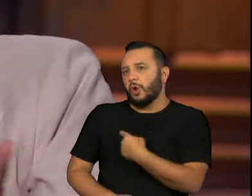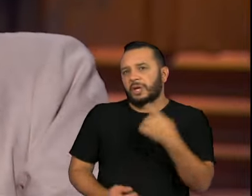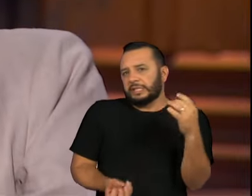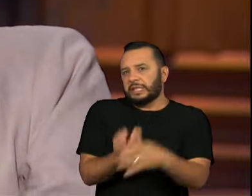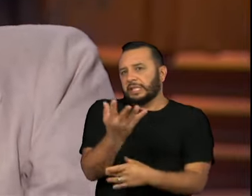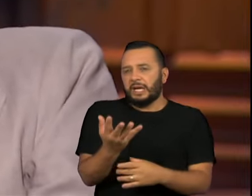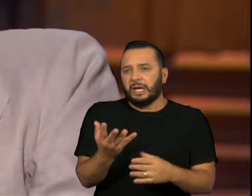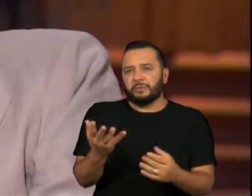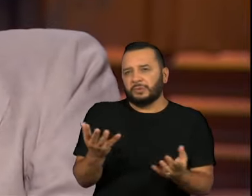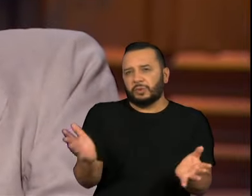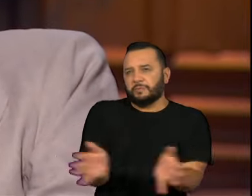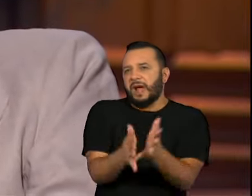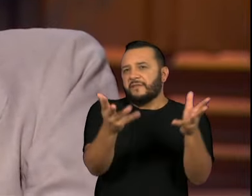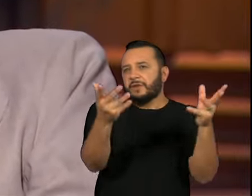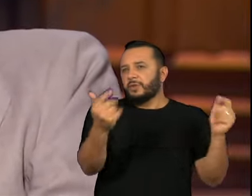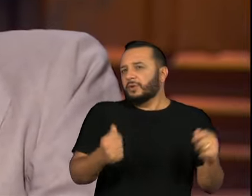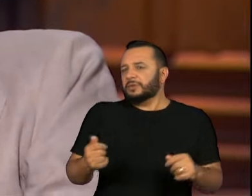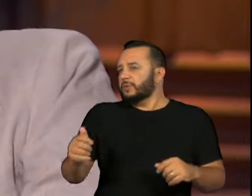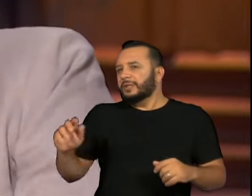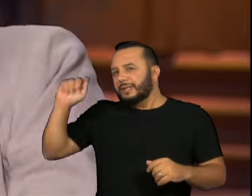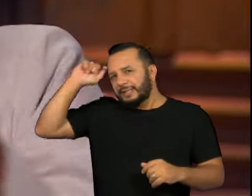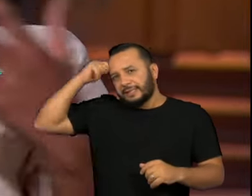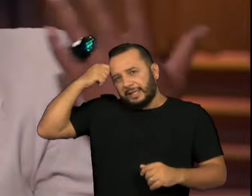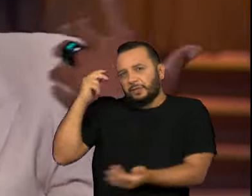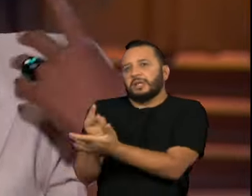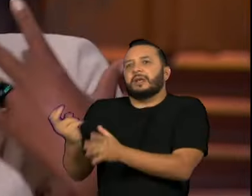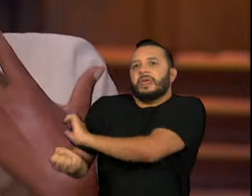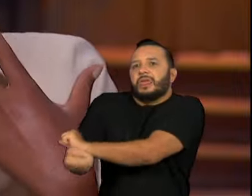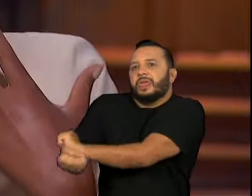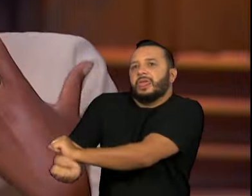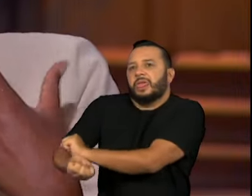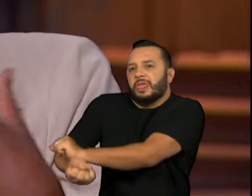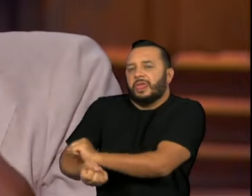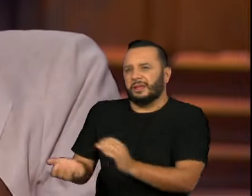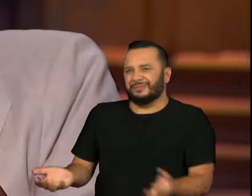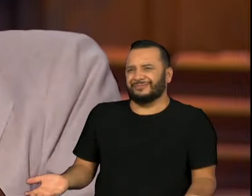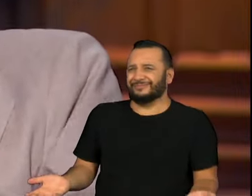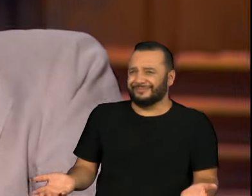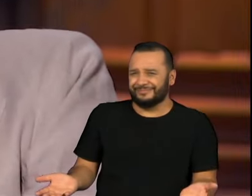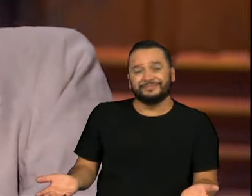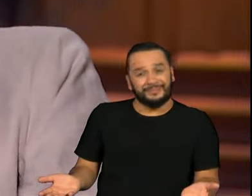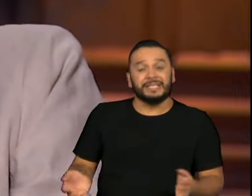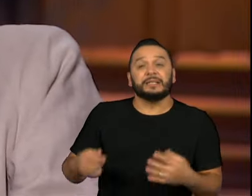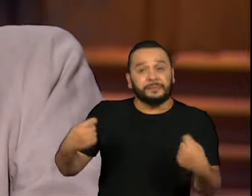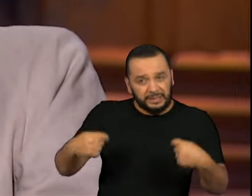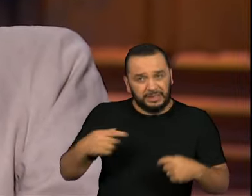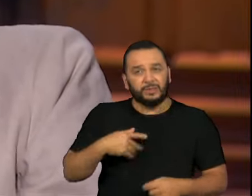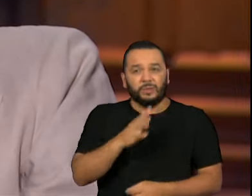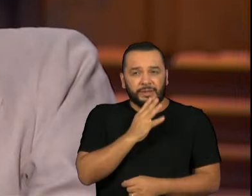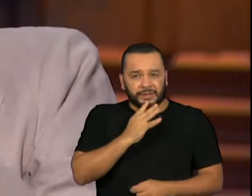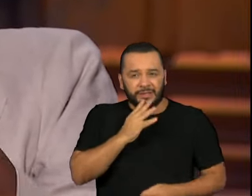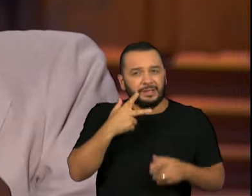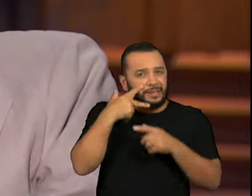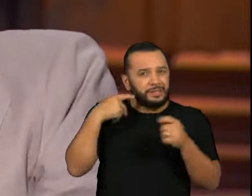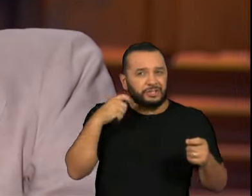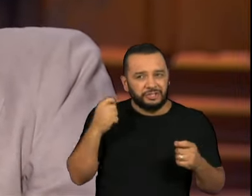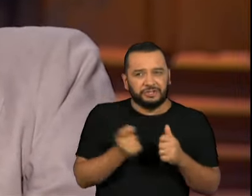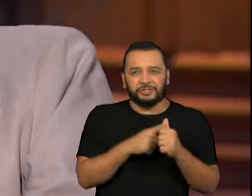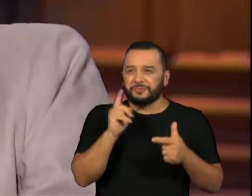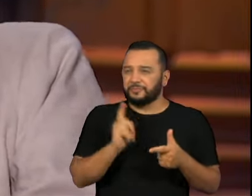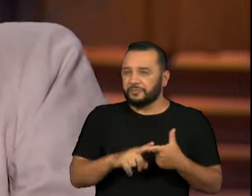grandes feitos E cria uma visão de mundo muito limitada que não dá conta da multiplicidade tá se eu não conhecer as culturas indígenas você não